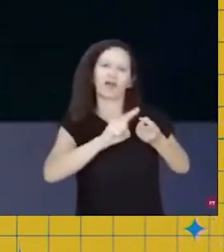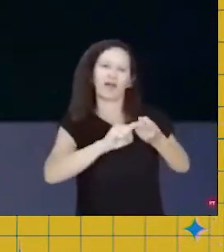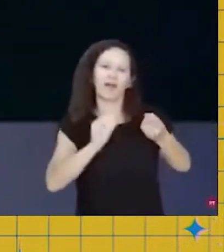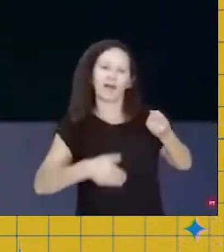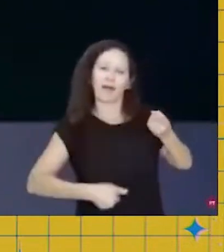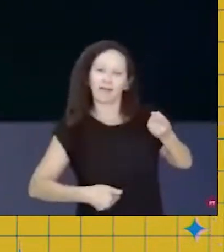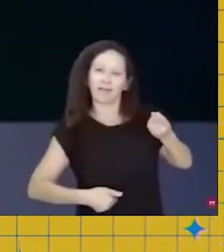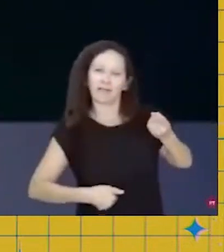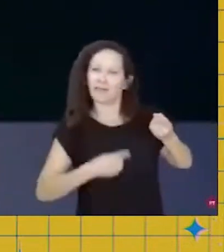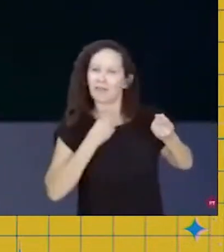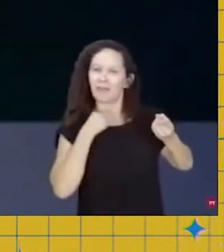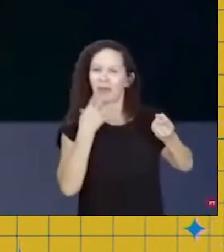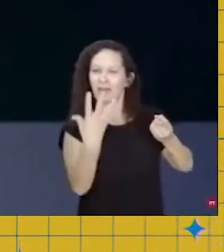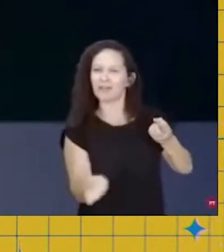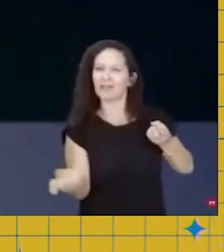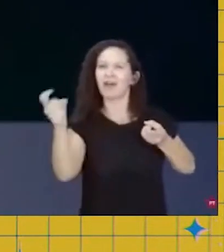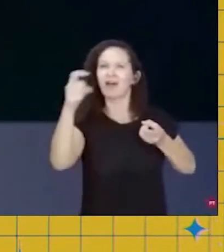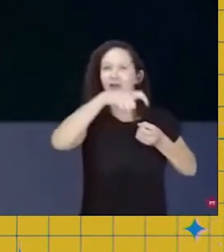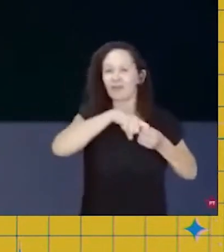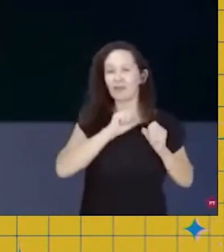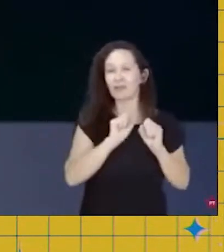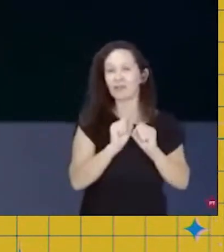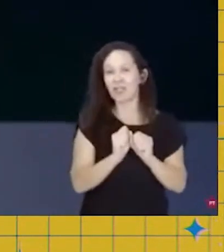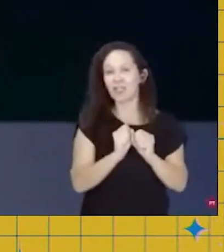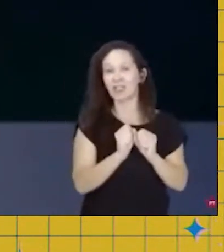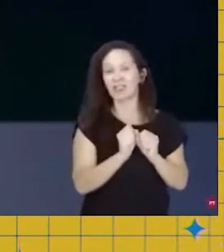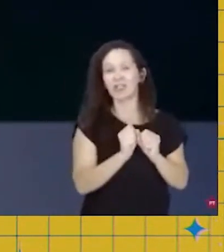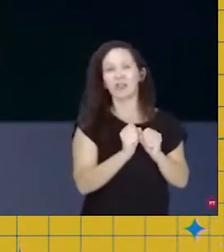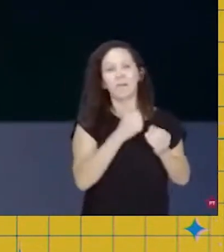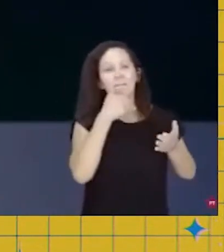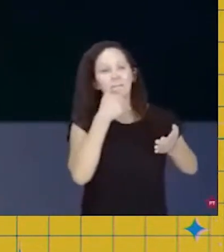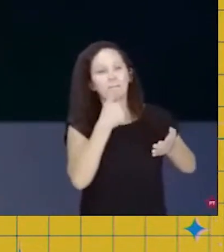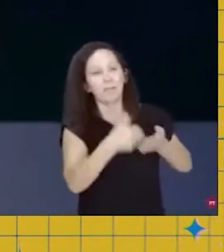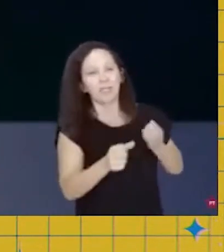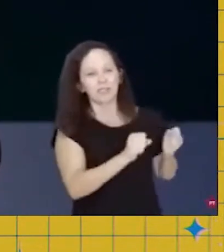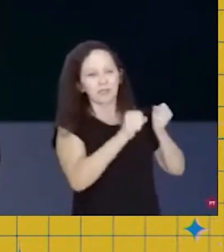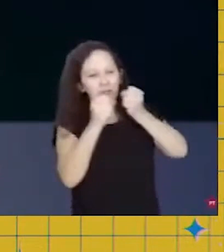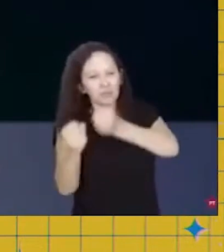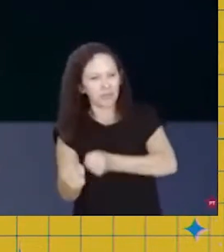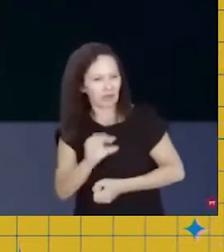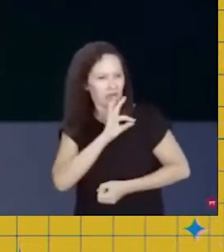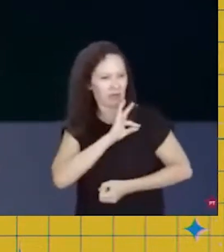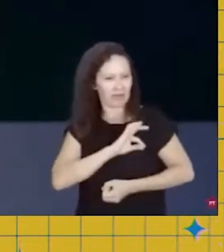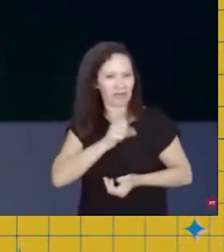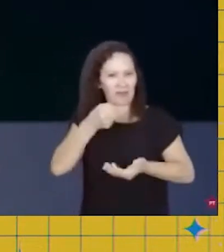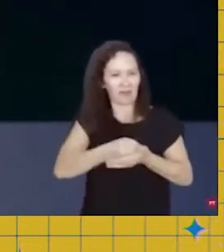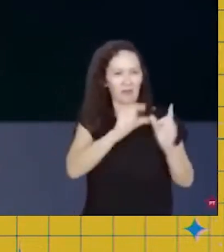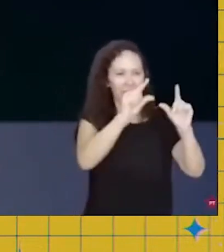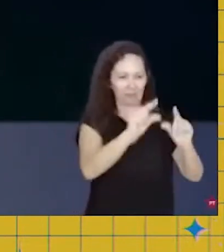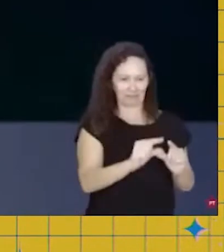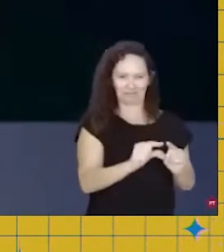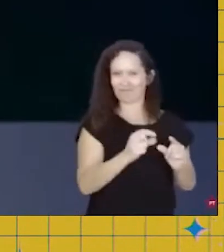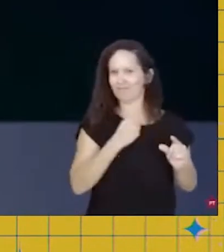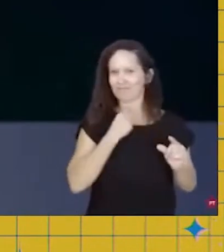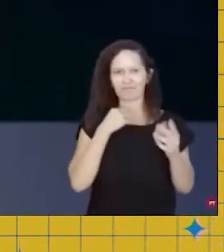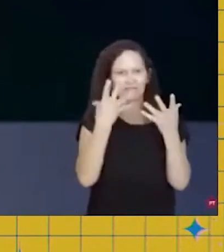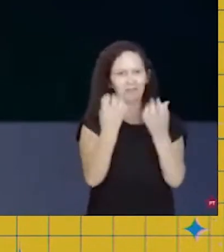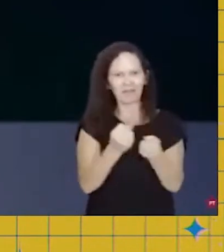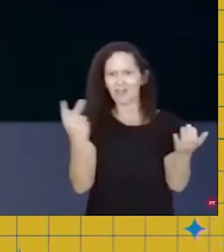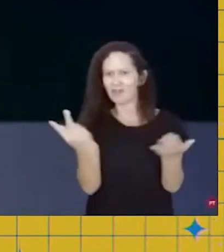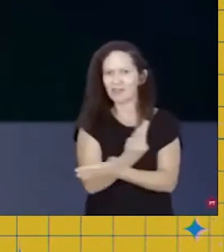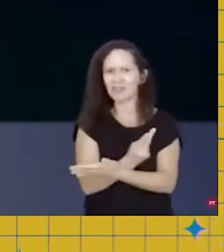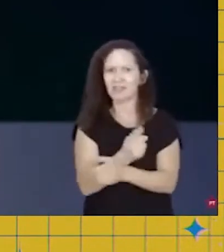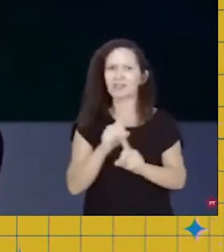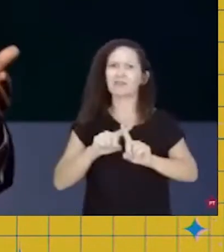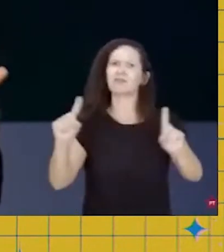permitir a corrosão do poder de compra dos salários nós não podemos permitir o que tá acontecendo mas isso tem que